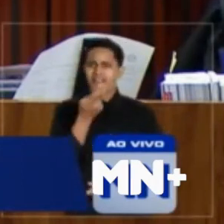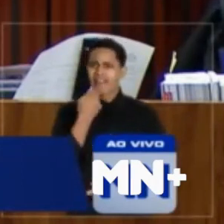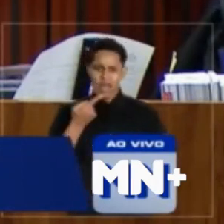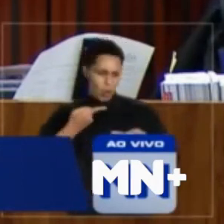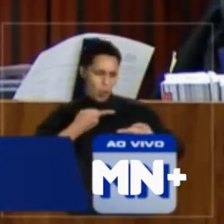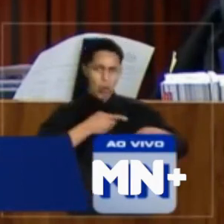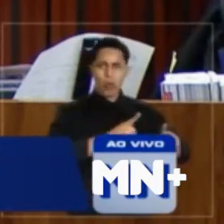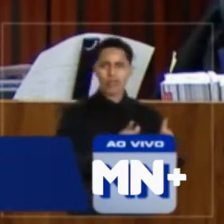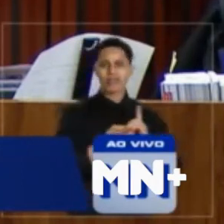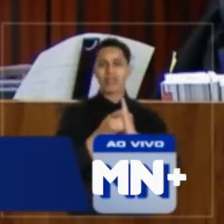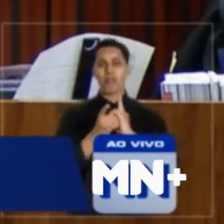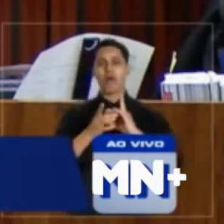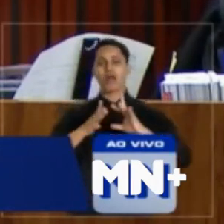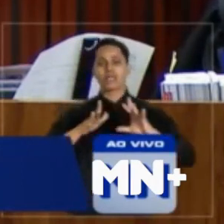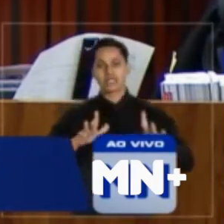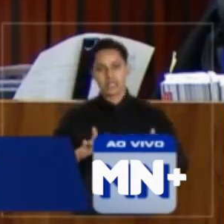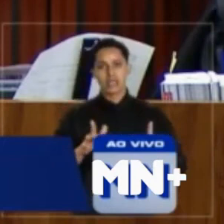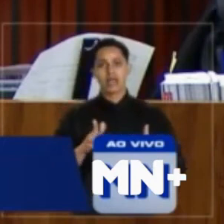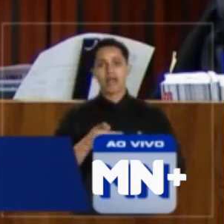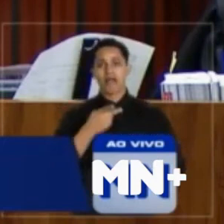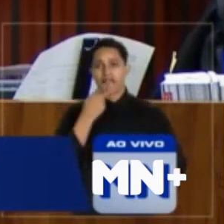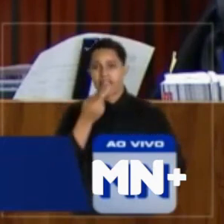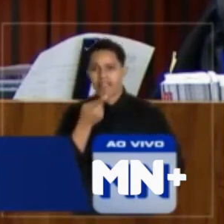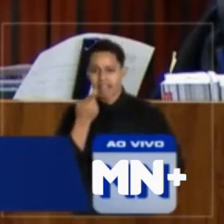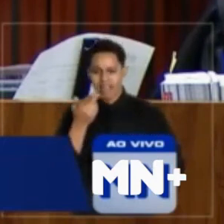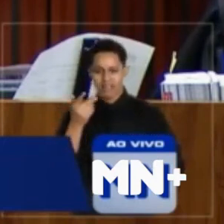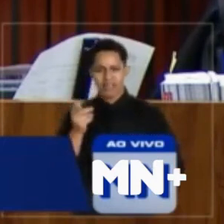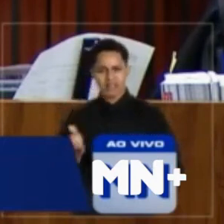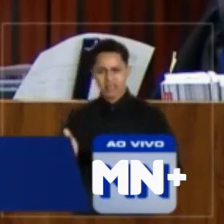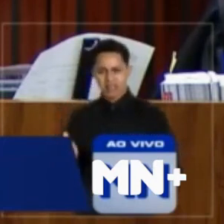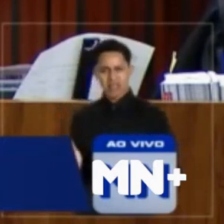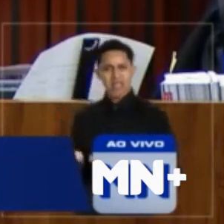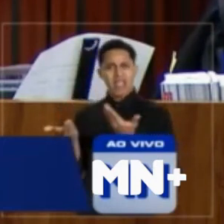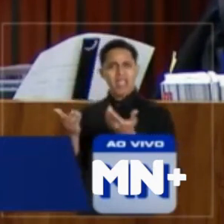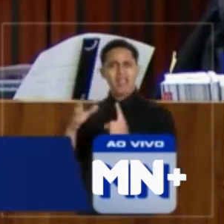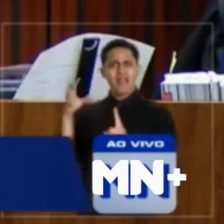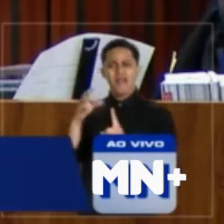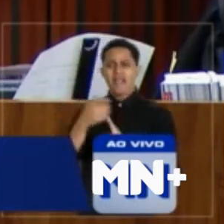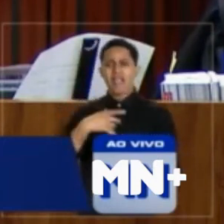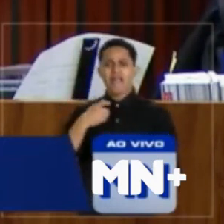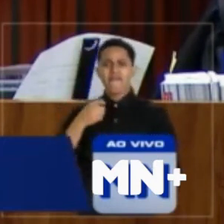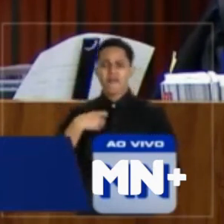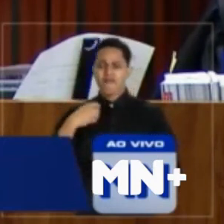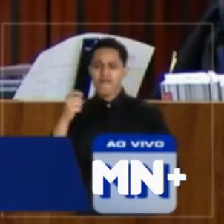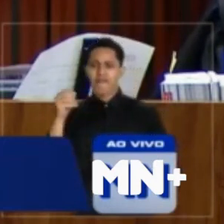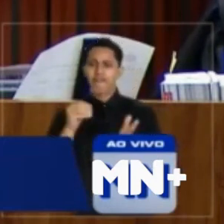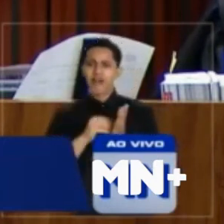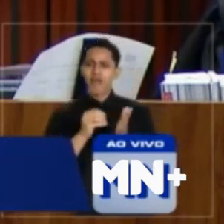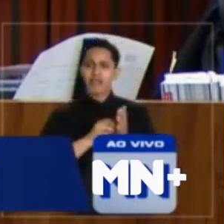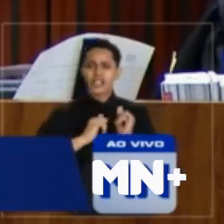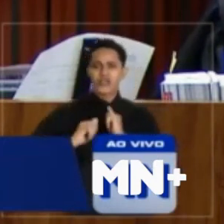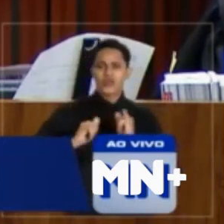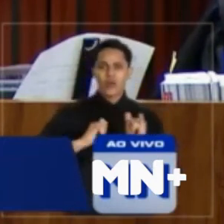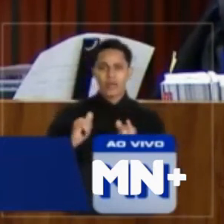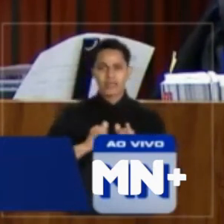antidemocráticos, dos discursos que propagam infame desinformação,